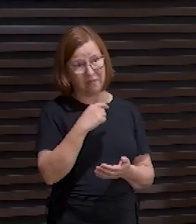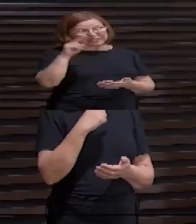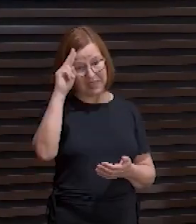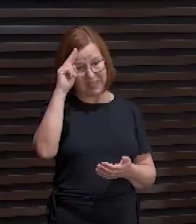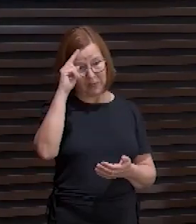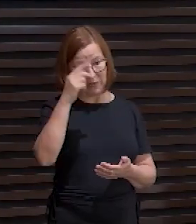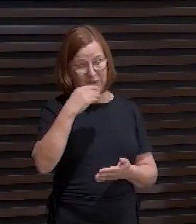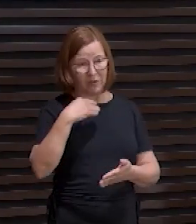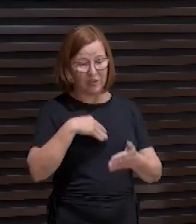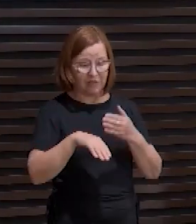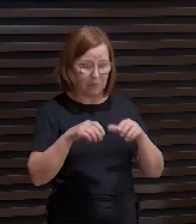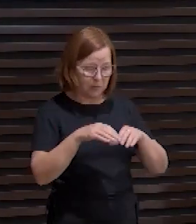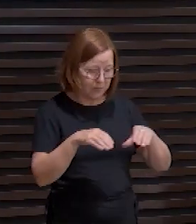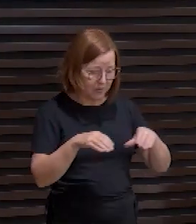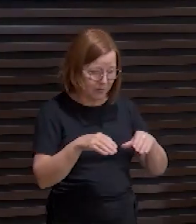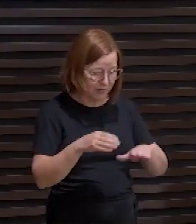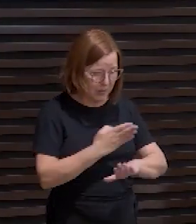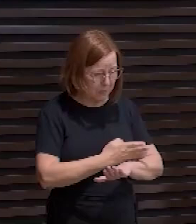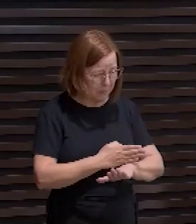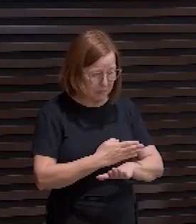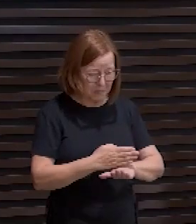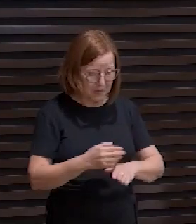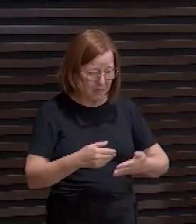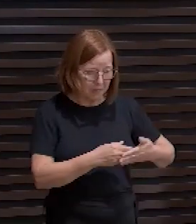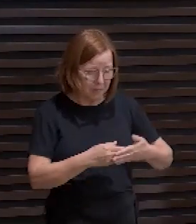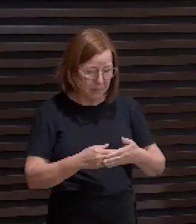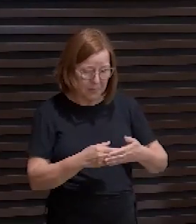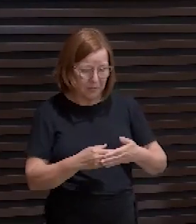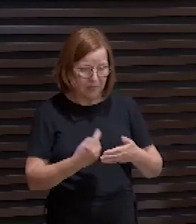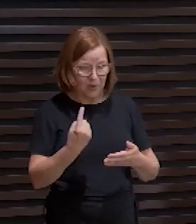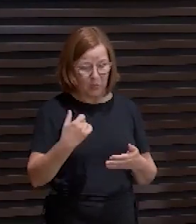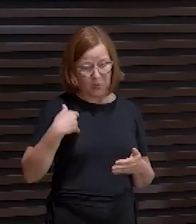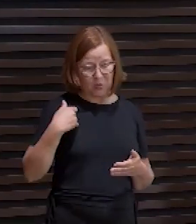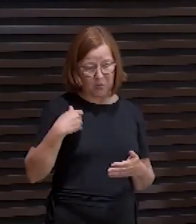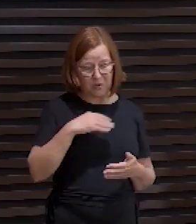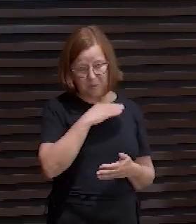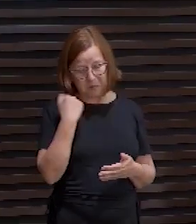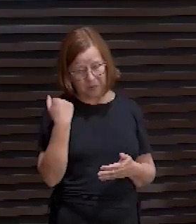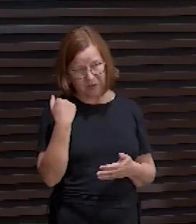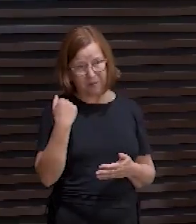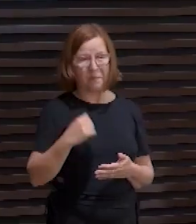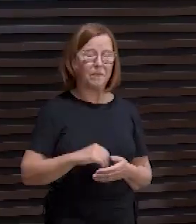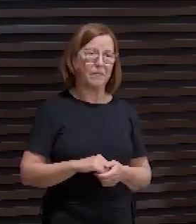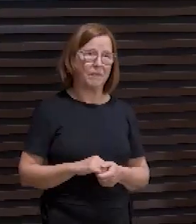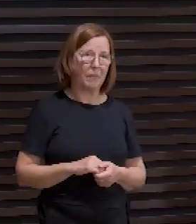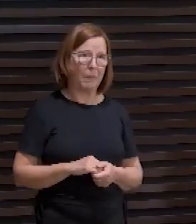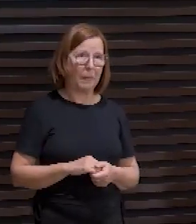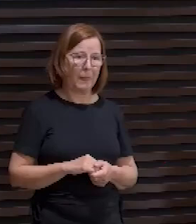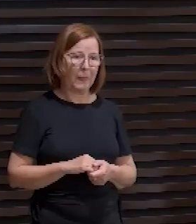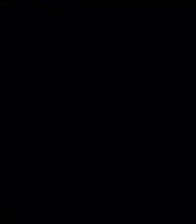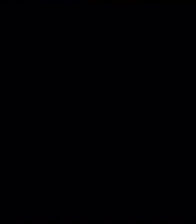a gente vê como nossa vida é um sopro. Ela estava aqui no fundo, Alice, no colo da Isabela, no domingo, mas